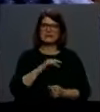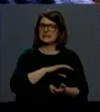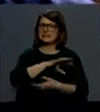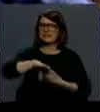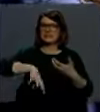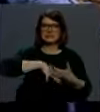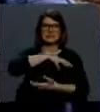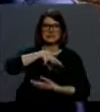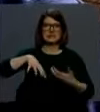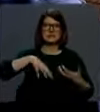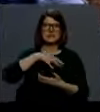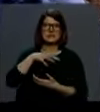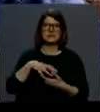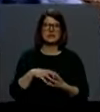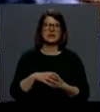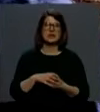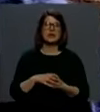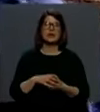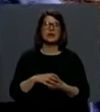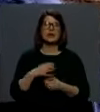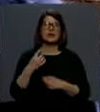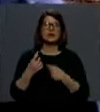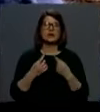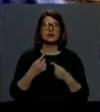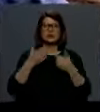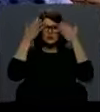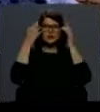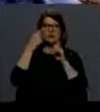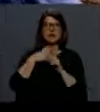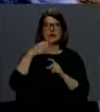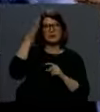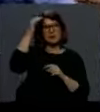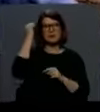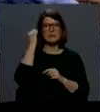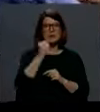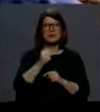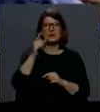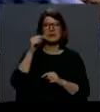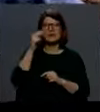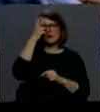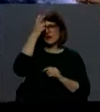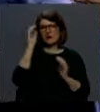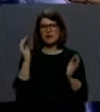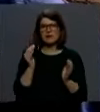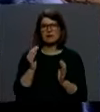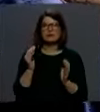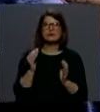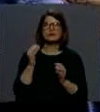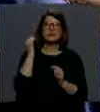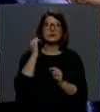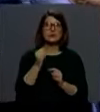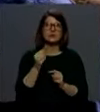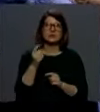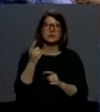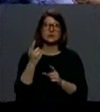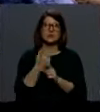tudo. Isso, quando era Espírito Santo, matava-se muito gado, a gente vendia muitos bezerros para os empérios, e estando os empérios na mata, não vão comprar,